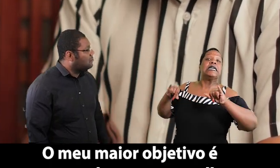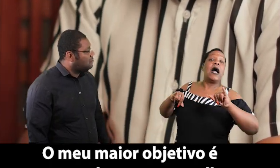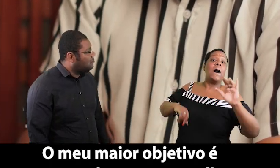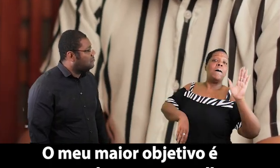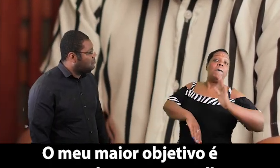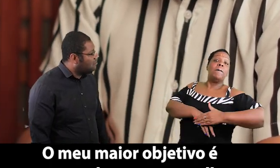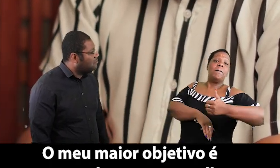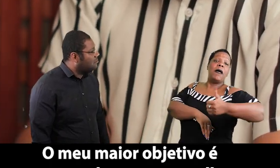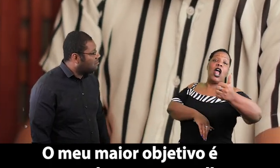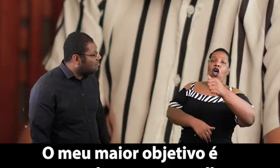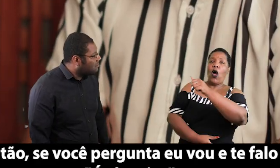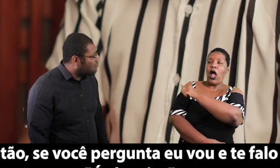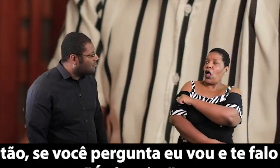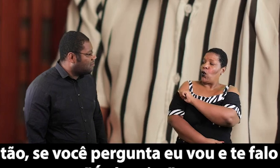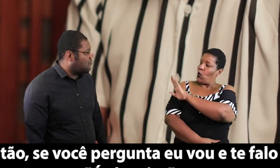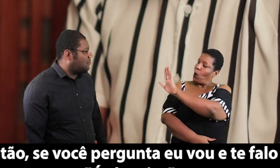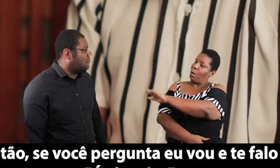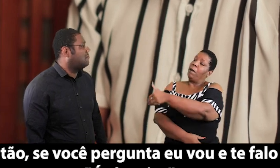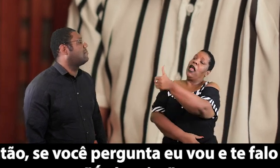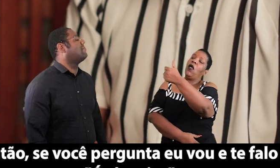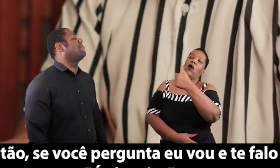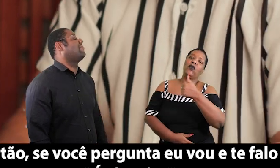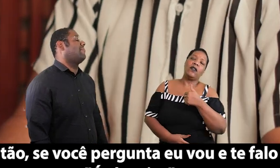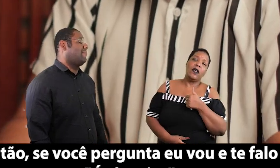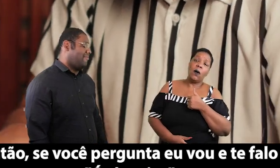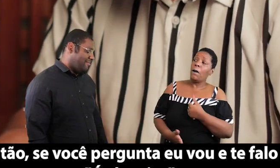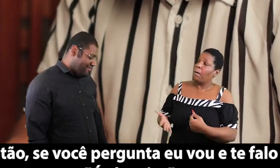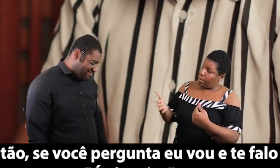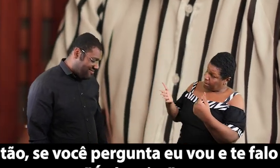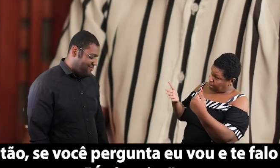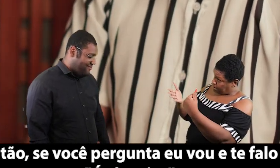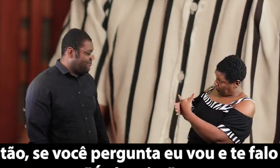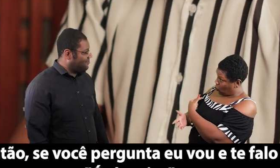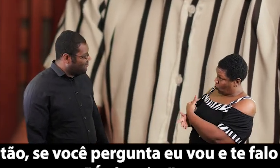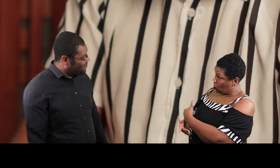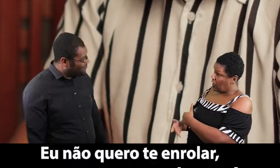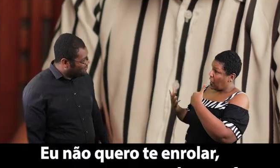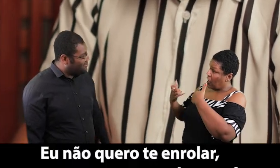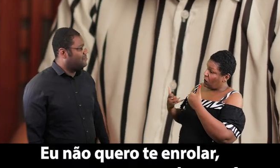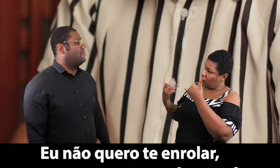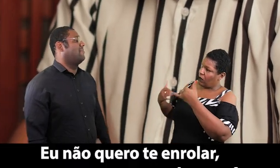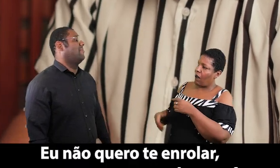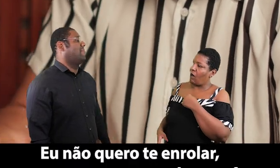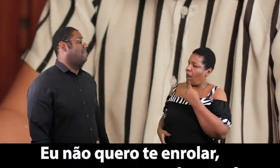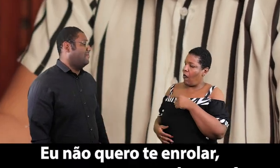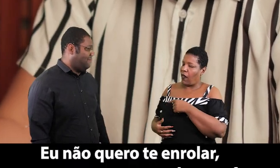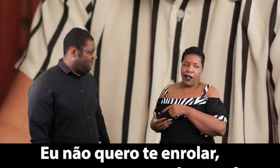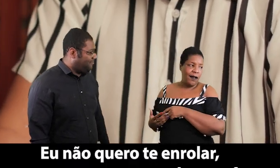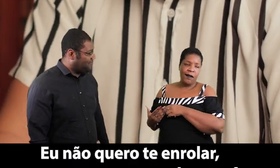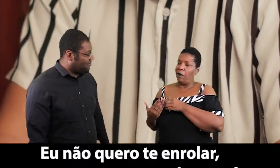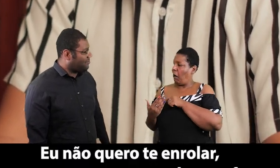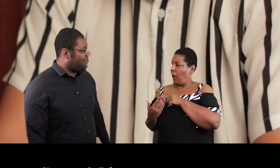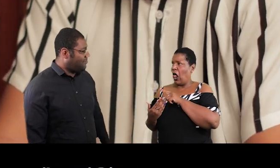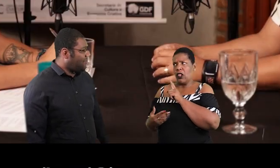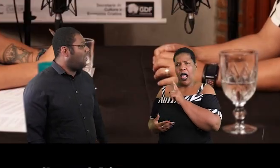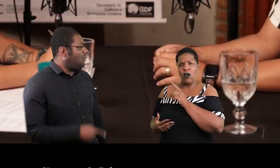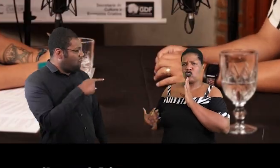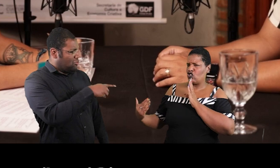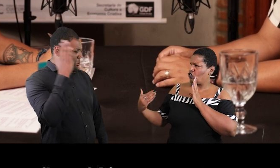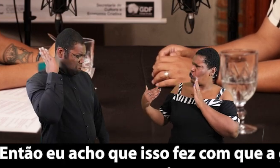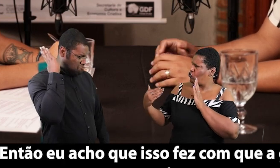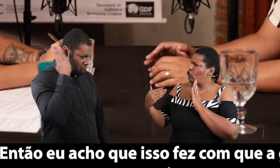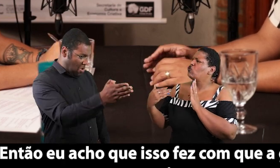aluno toque melhor que eu. Então, se você pergunta, eu vou te falar, ó, é assim. Eu não quero te enrolar, eu quero passar essa parada pra frente. Direto ao